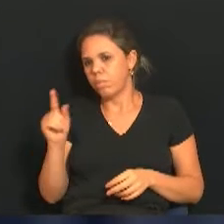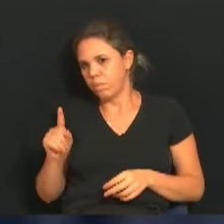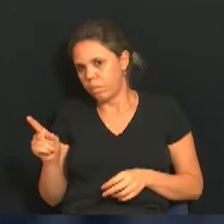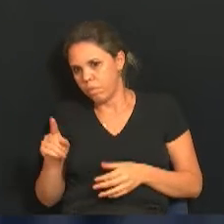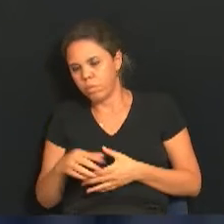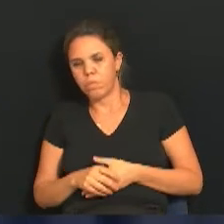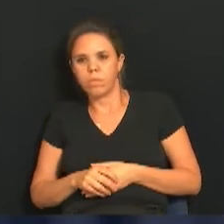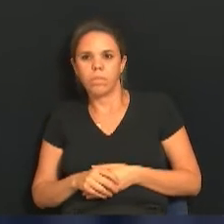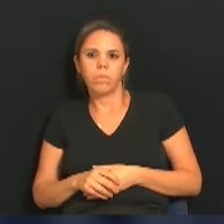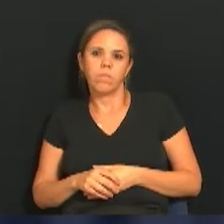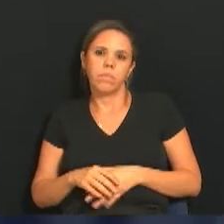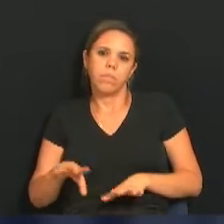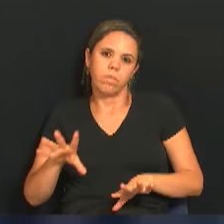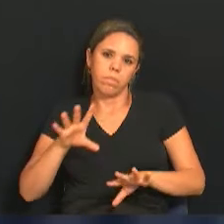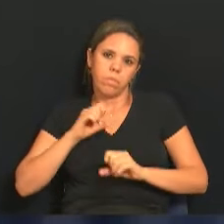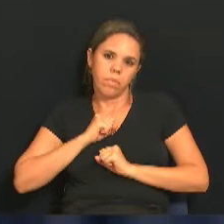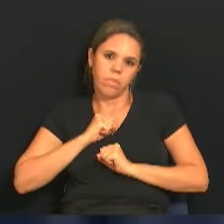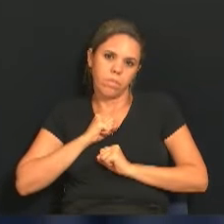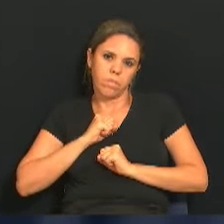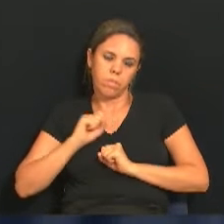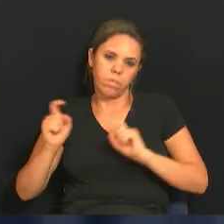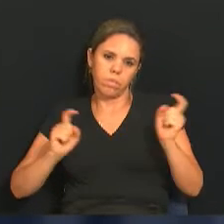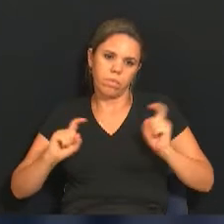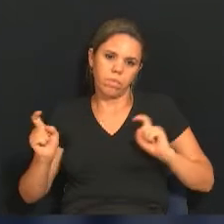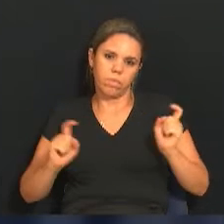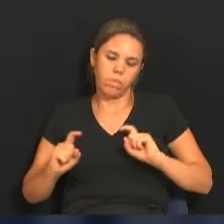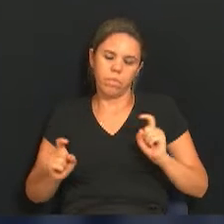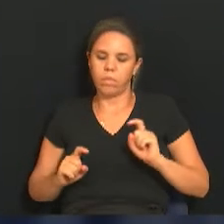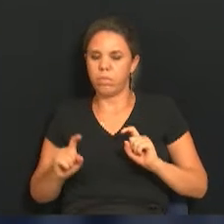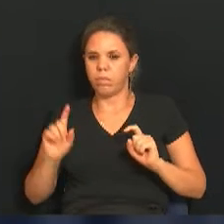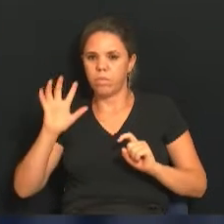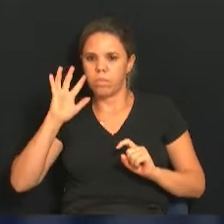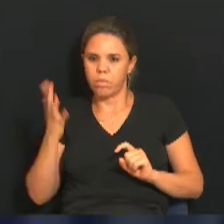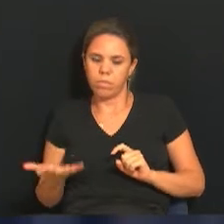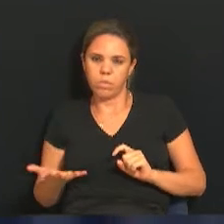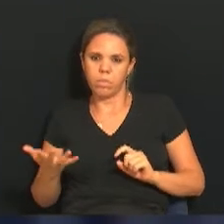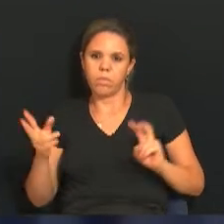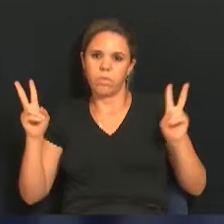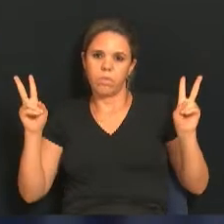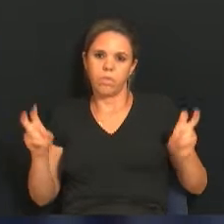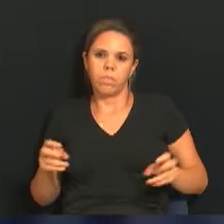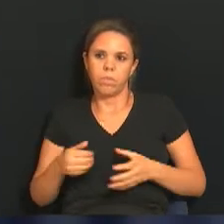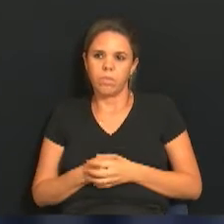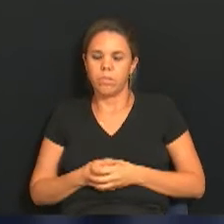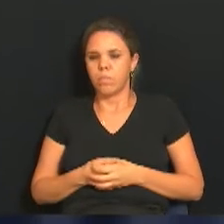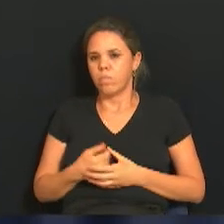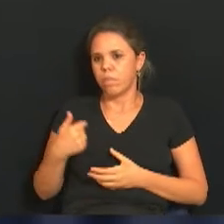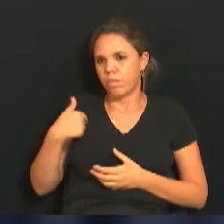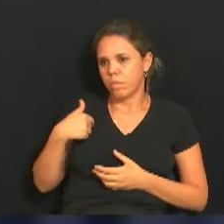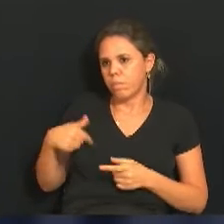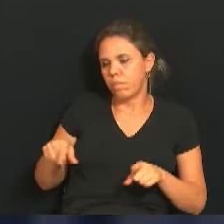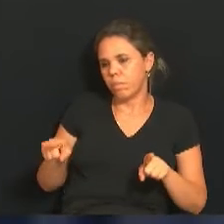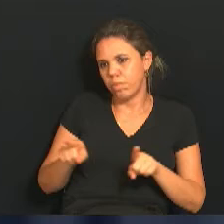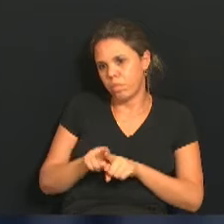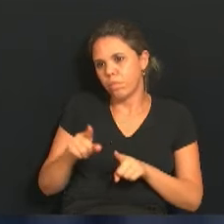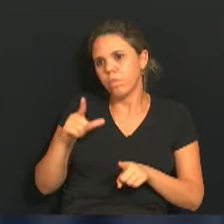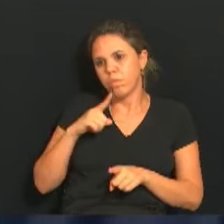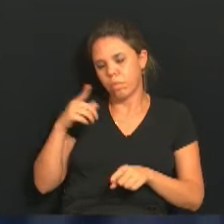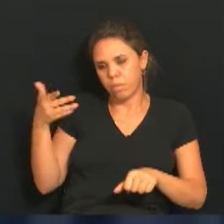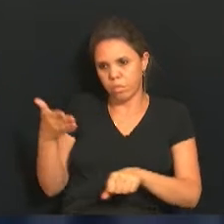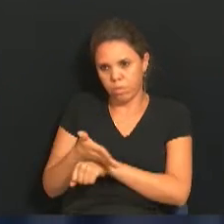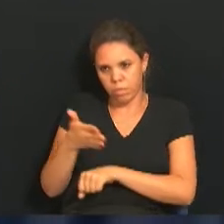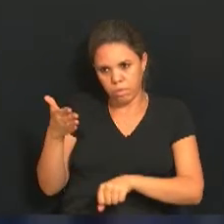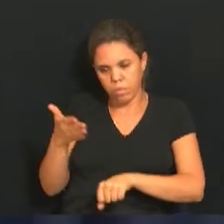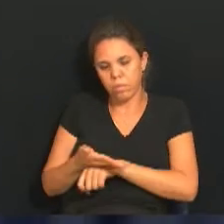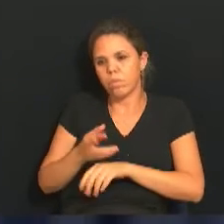ser absorvido nas reuniões, porque isso gera muitos debates. Eu também tenho aqui uma participação em